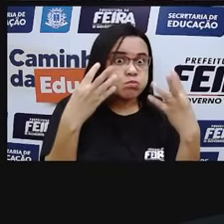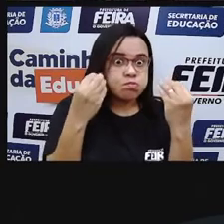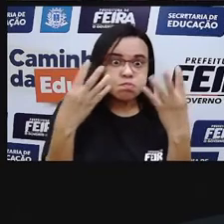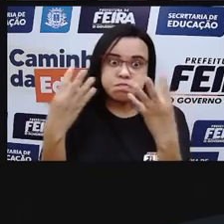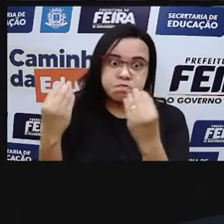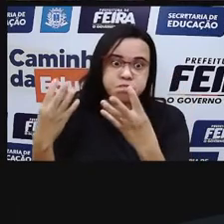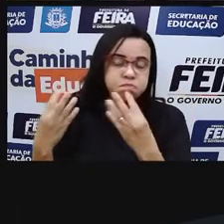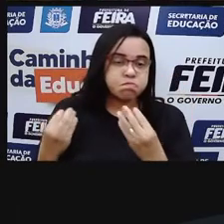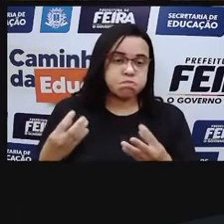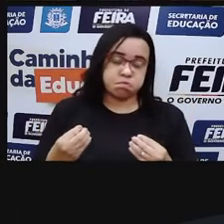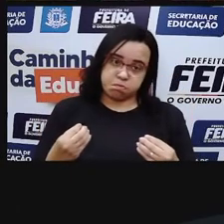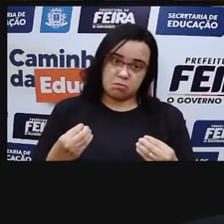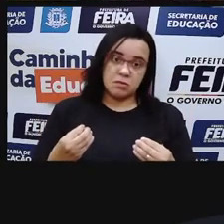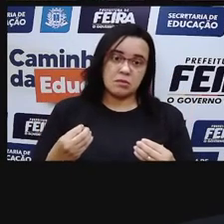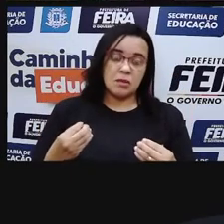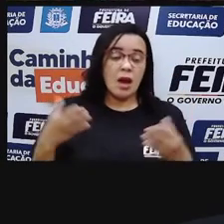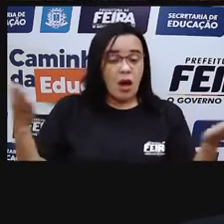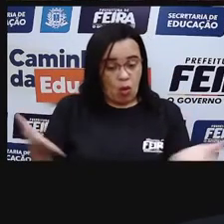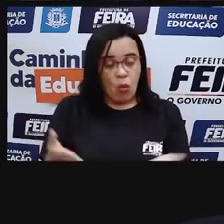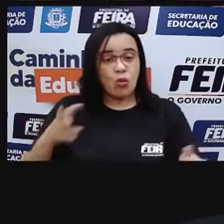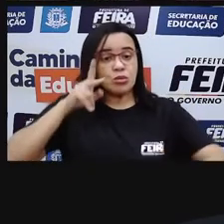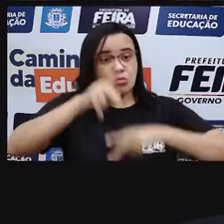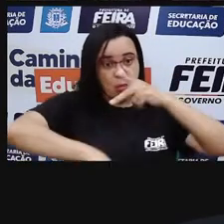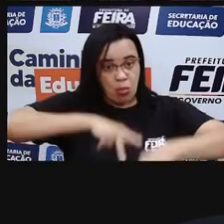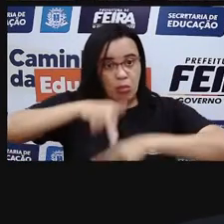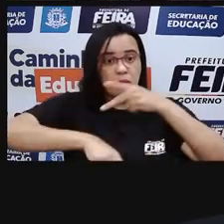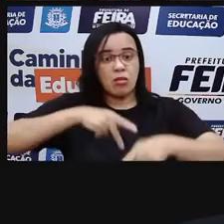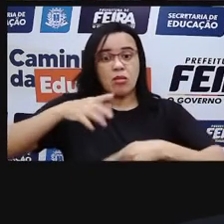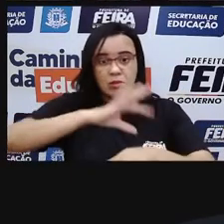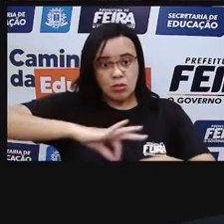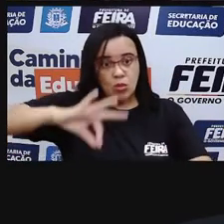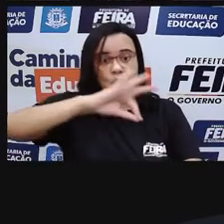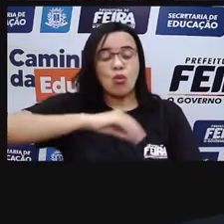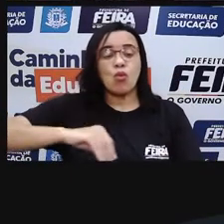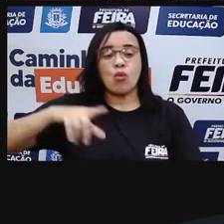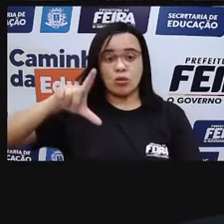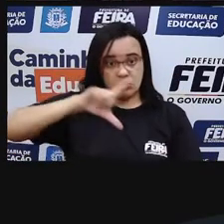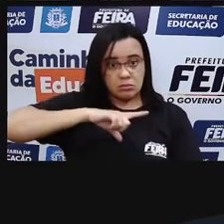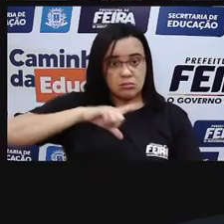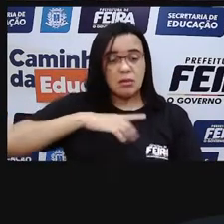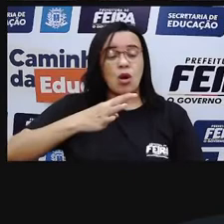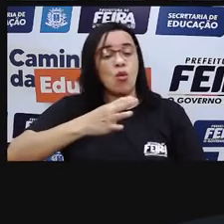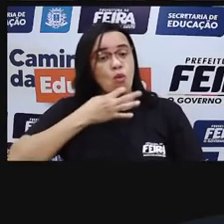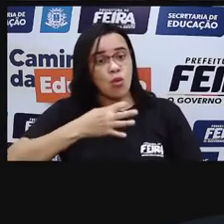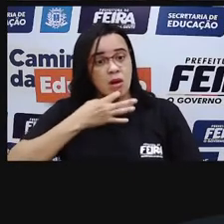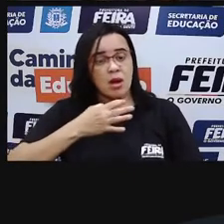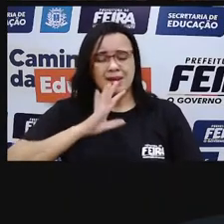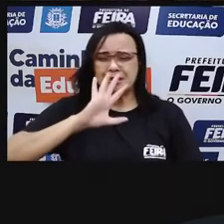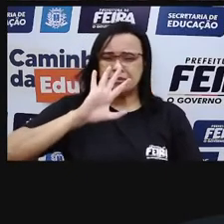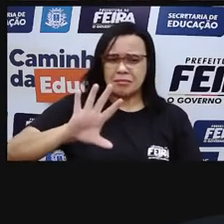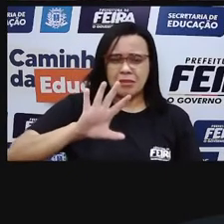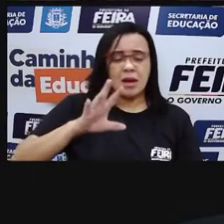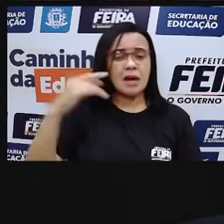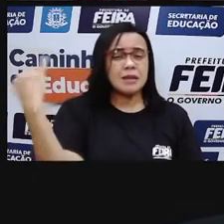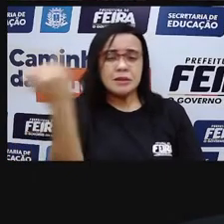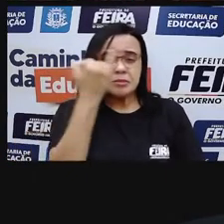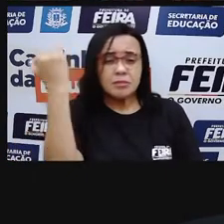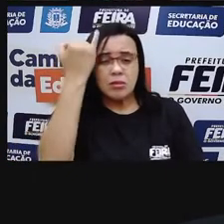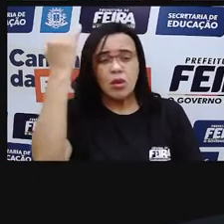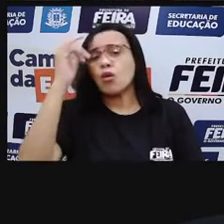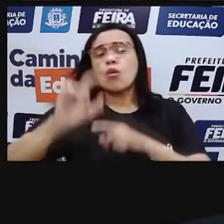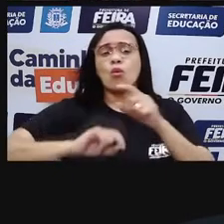né? E a gente precisa entender uma coisa, que esses remédios, eles demoram tempo para eles serem